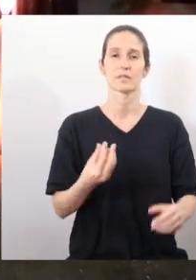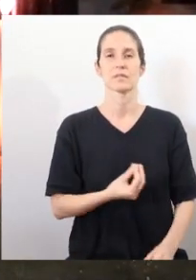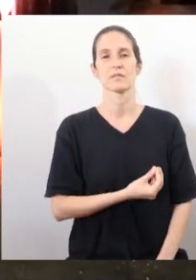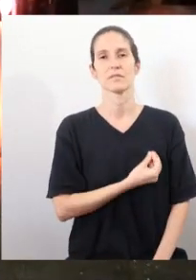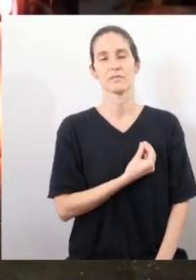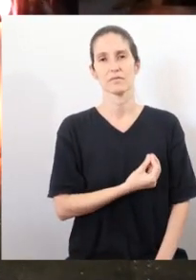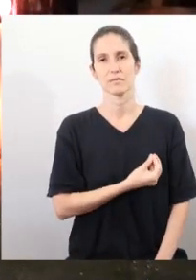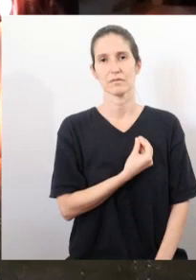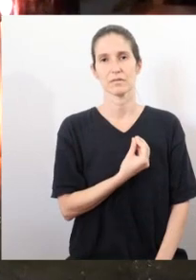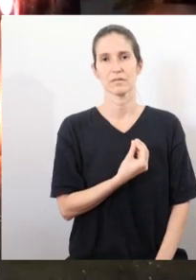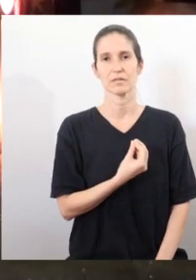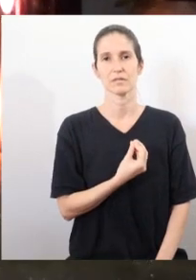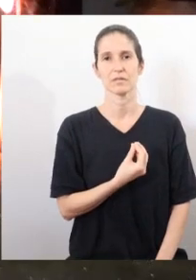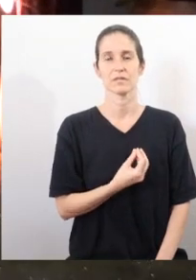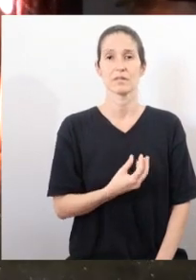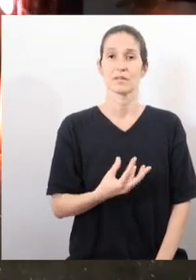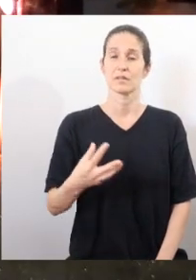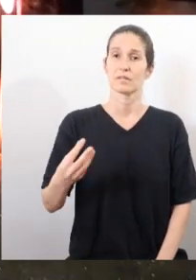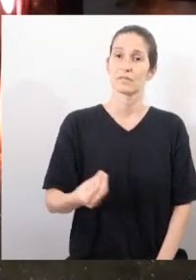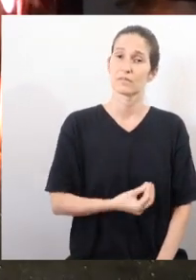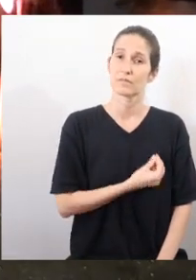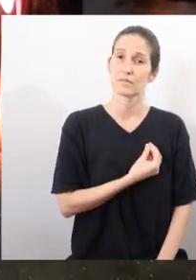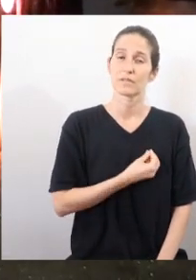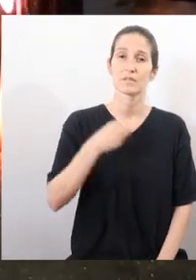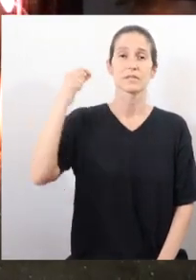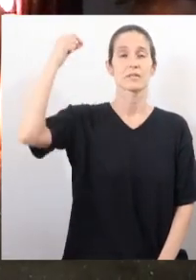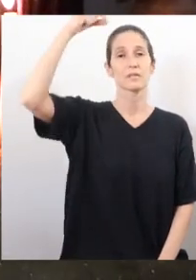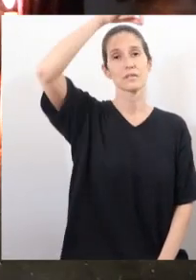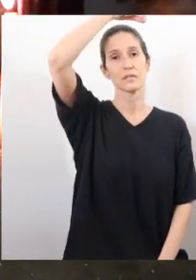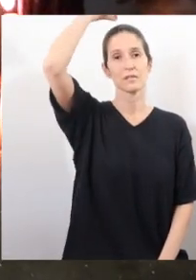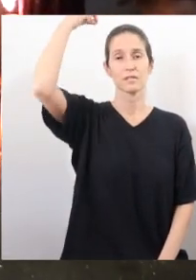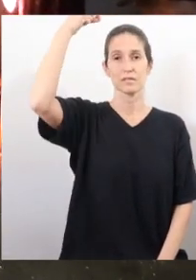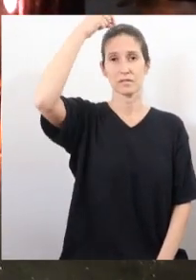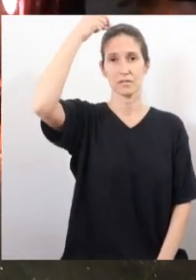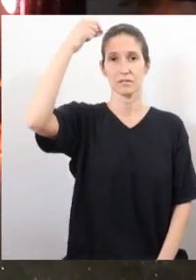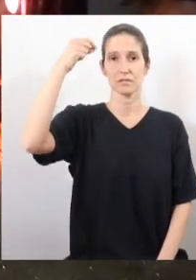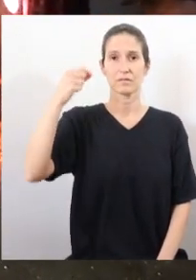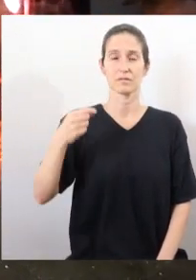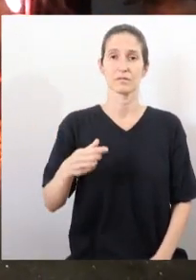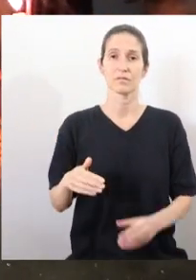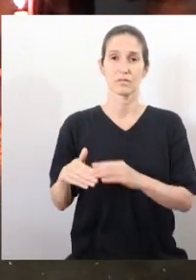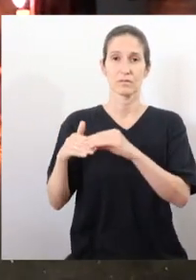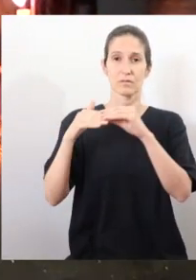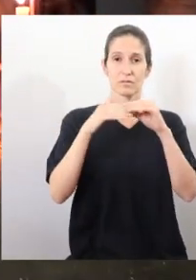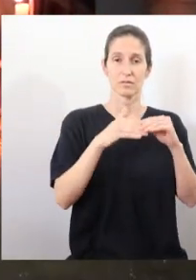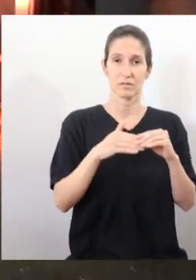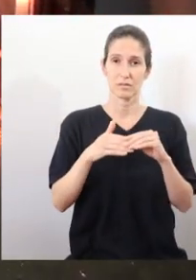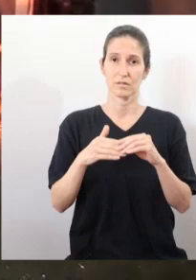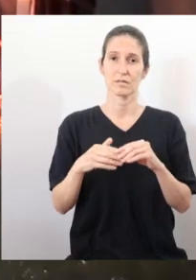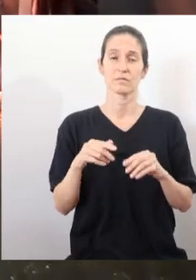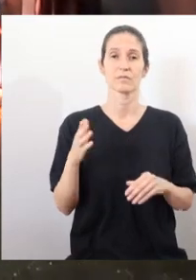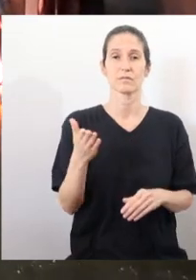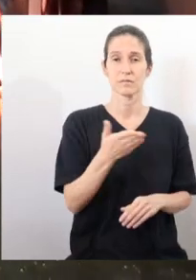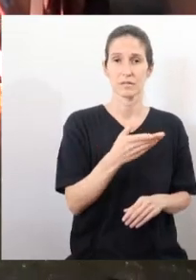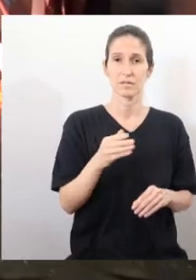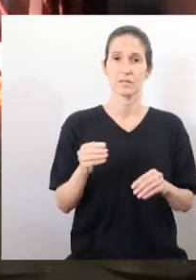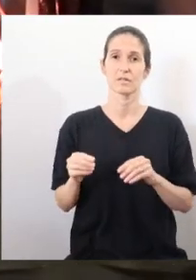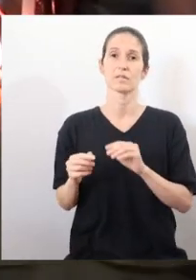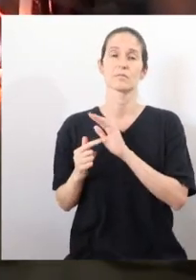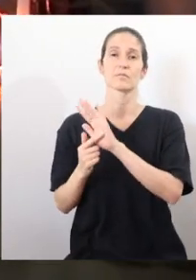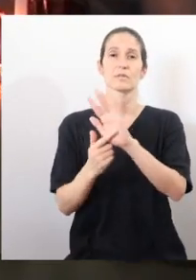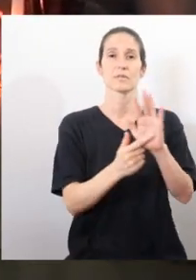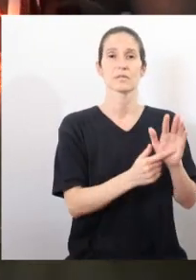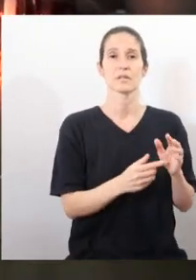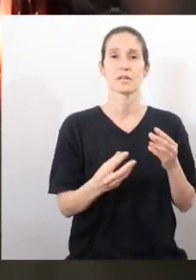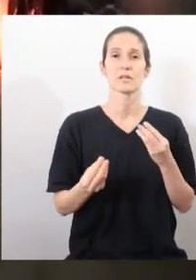é um fenômeno que é vida também, a vida espiritual. Eu trouxe aqui para vocês a demonstração de